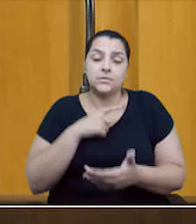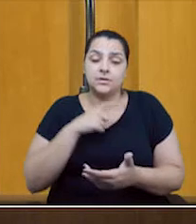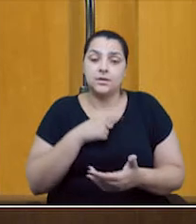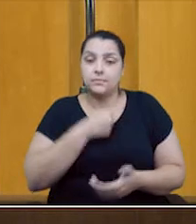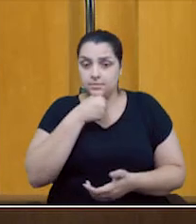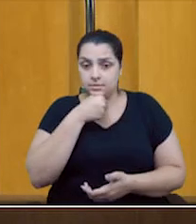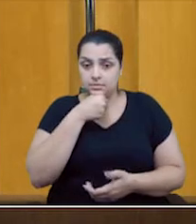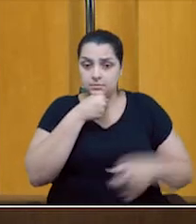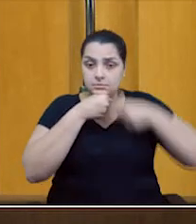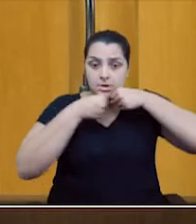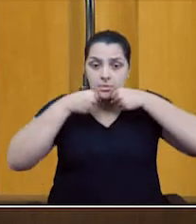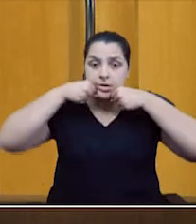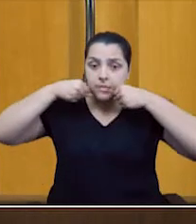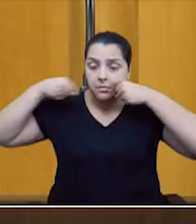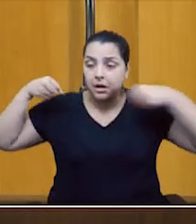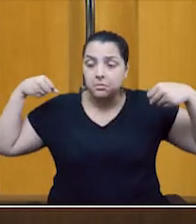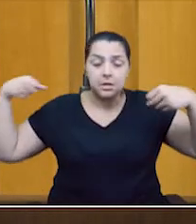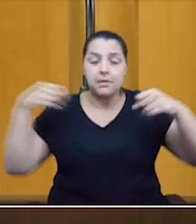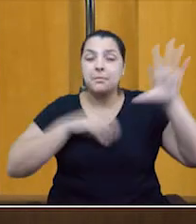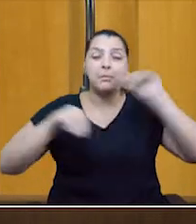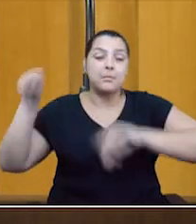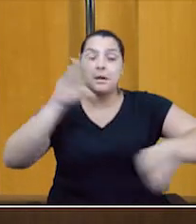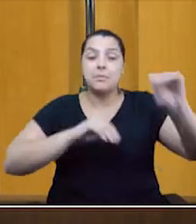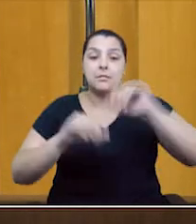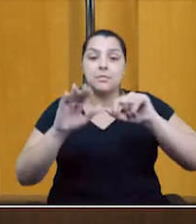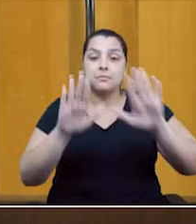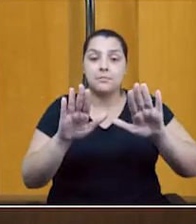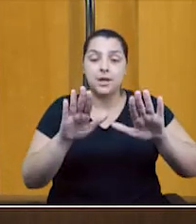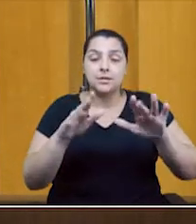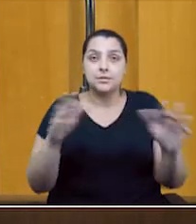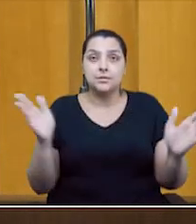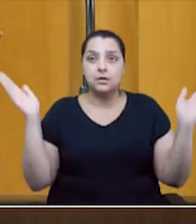os nossos ouvidos com muito barulho desses microfones.